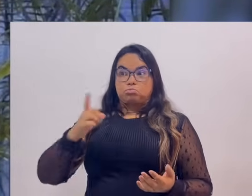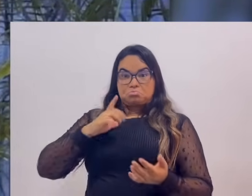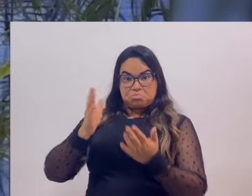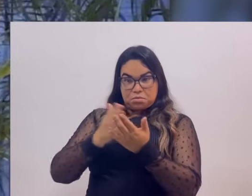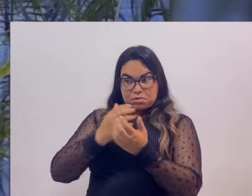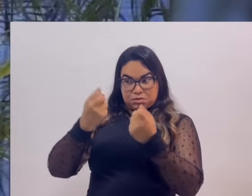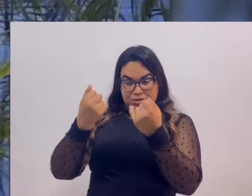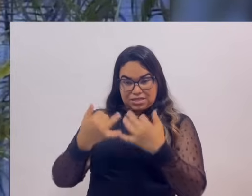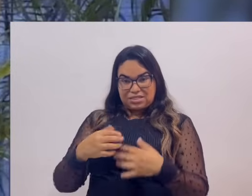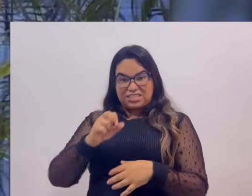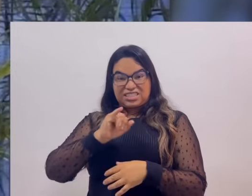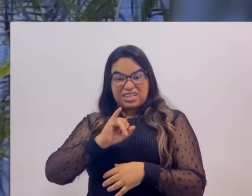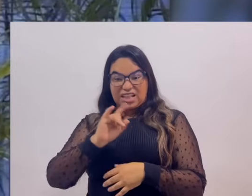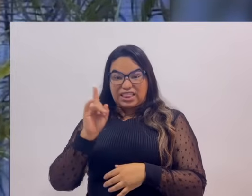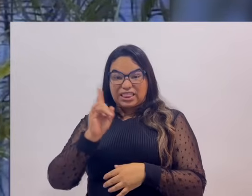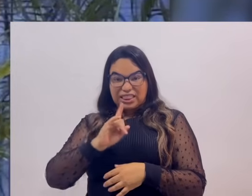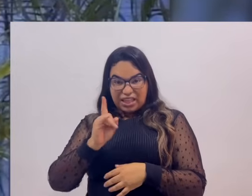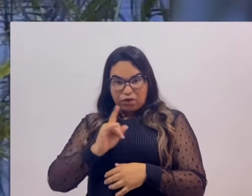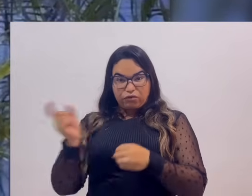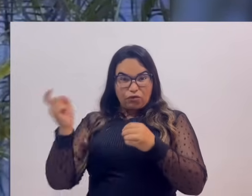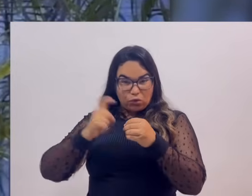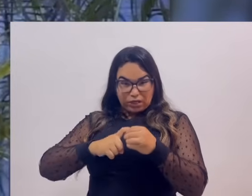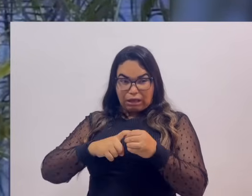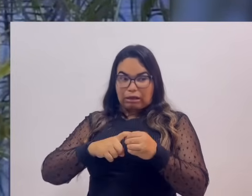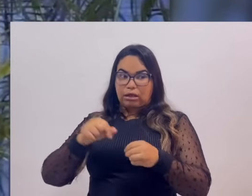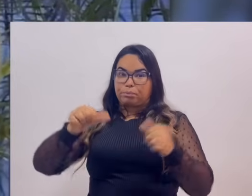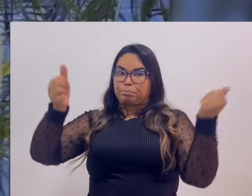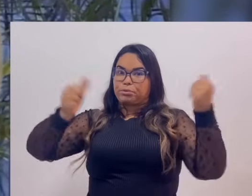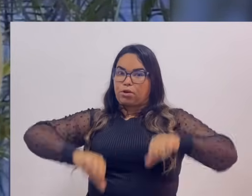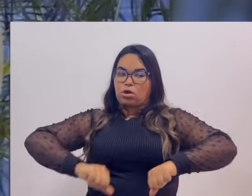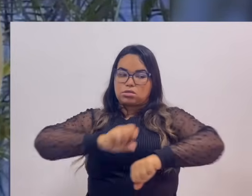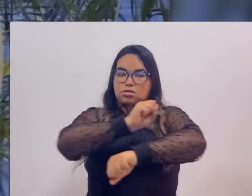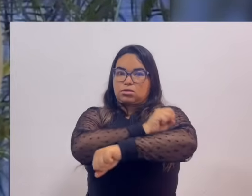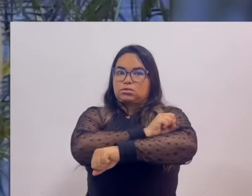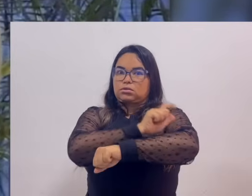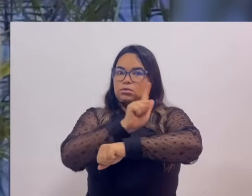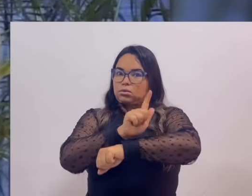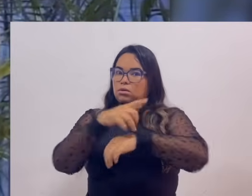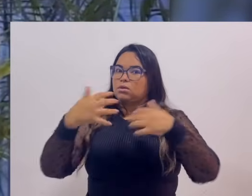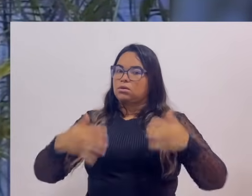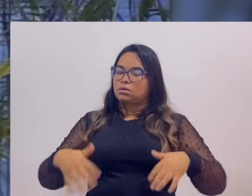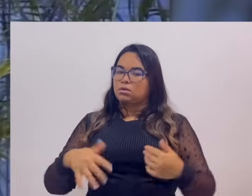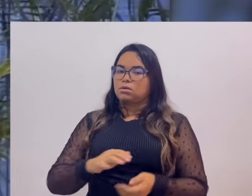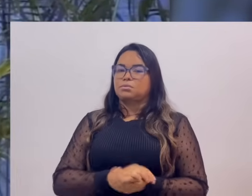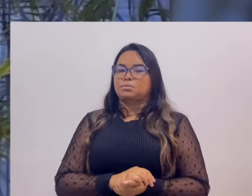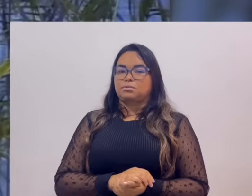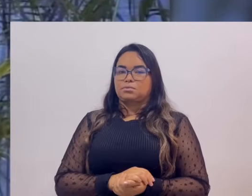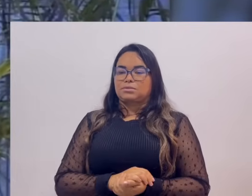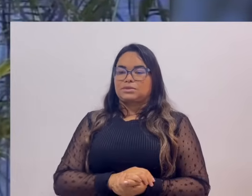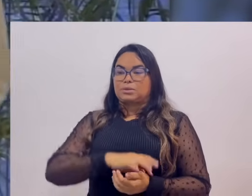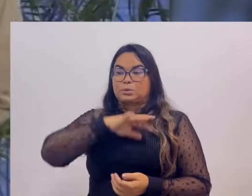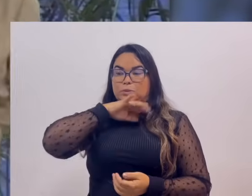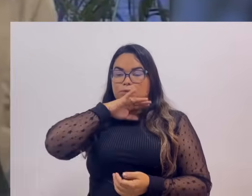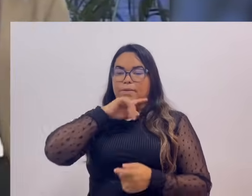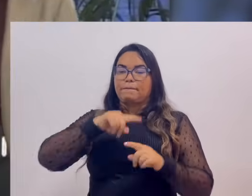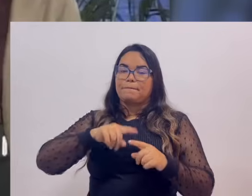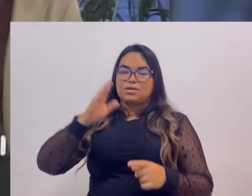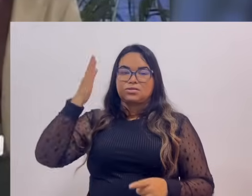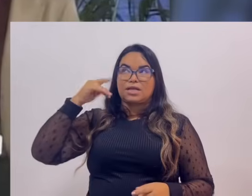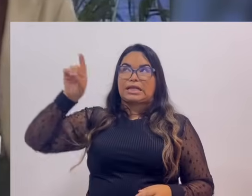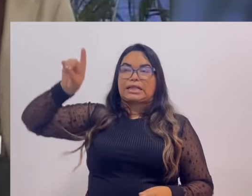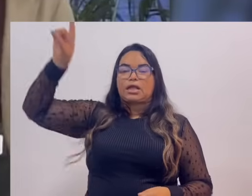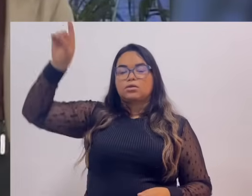diz que Deus vai ter que pedir desculpas a Sodoma e Gomorra se não voltar logo porque as coisas estão tão más